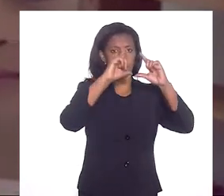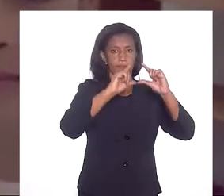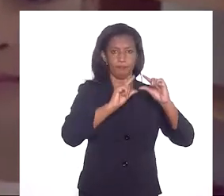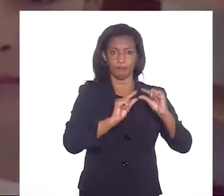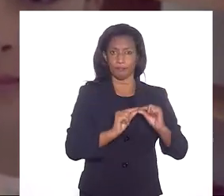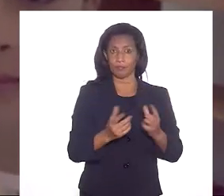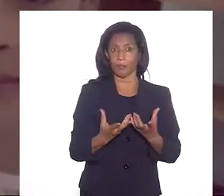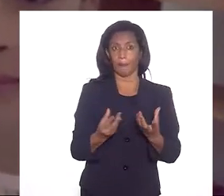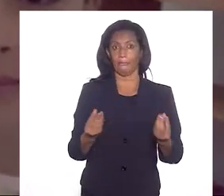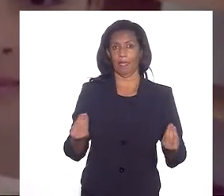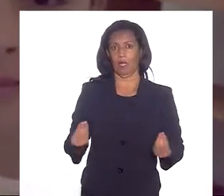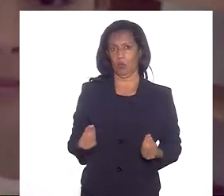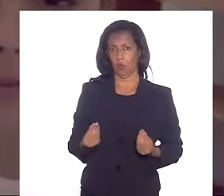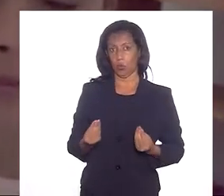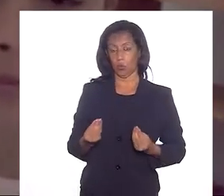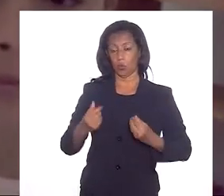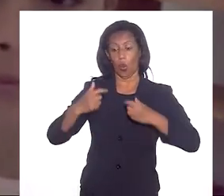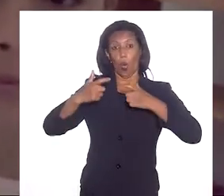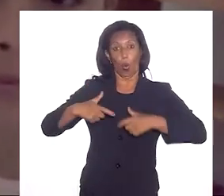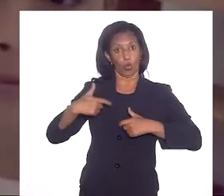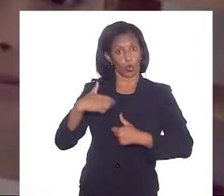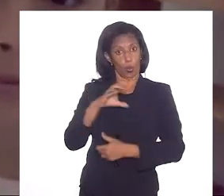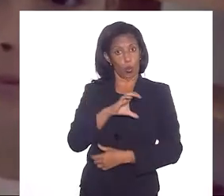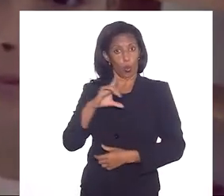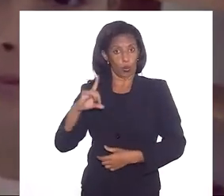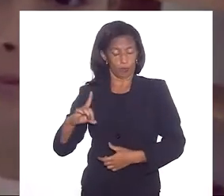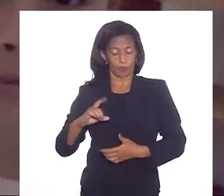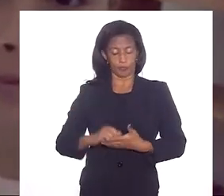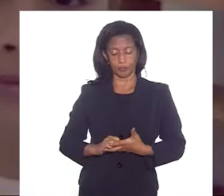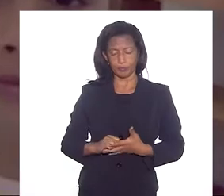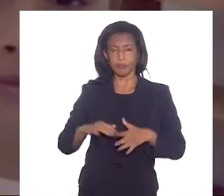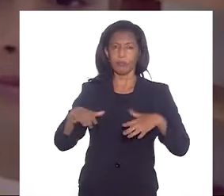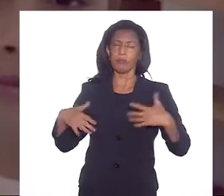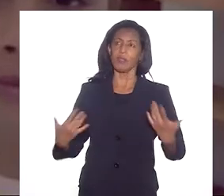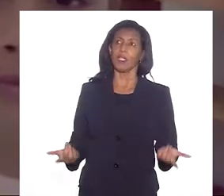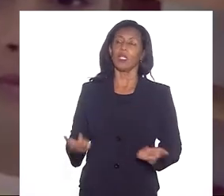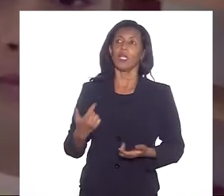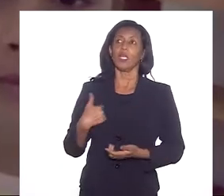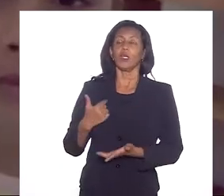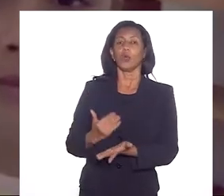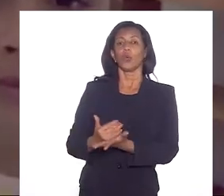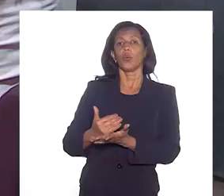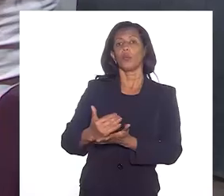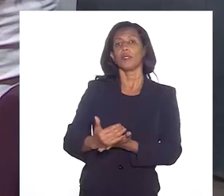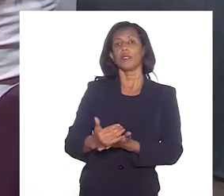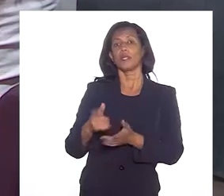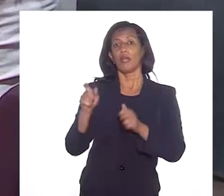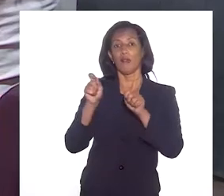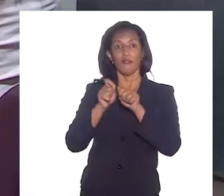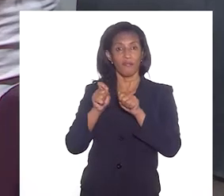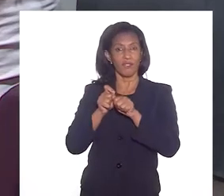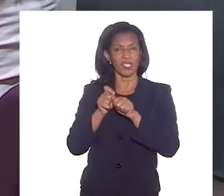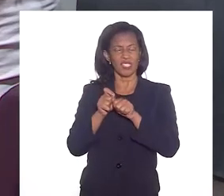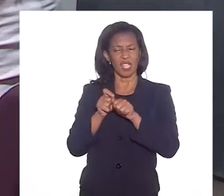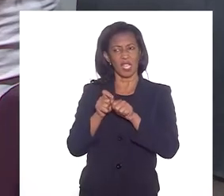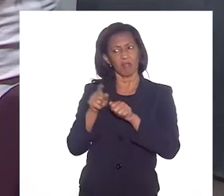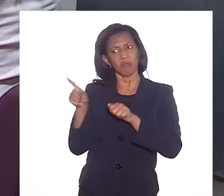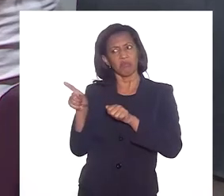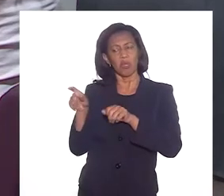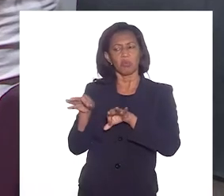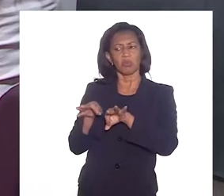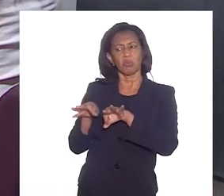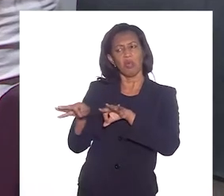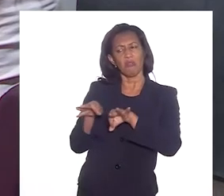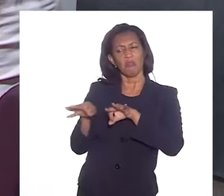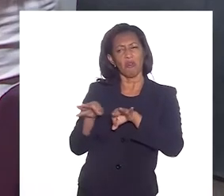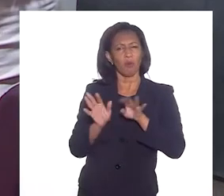diminuíram muito, né, na agência que eu coordeno. E aí eu comecei a fazer de uma